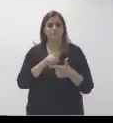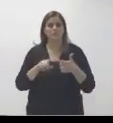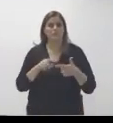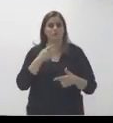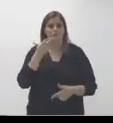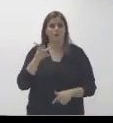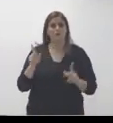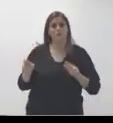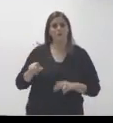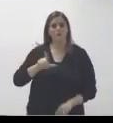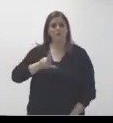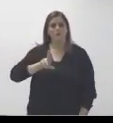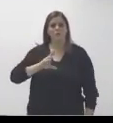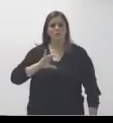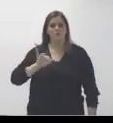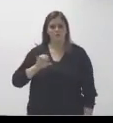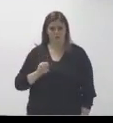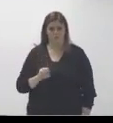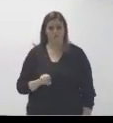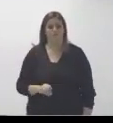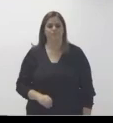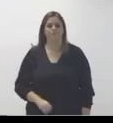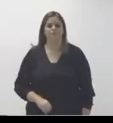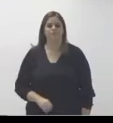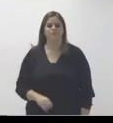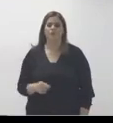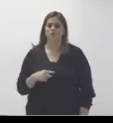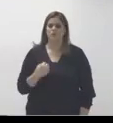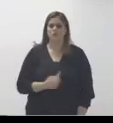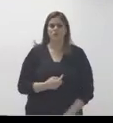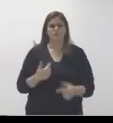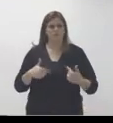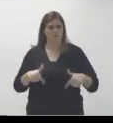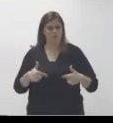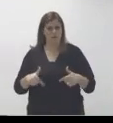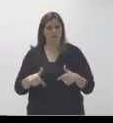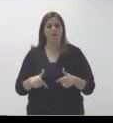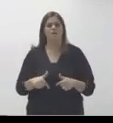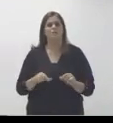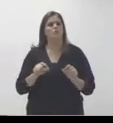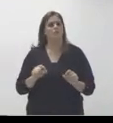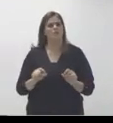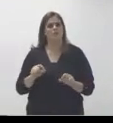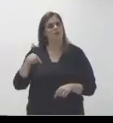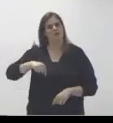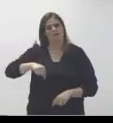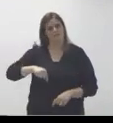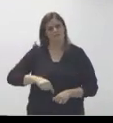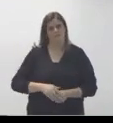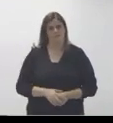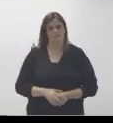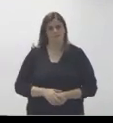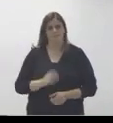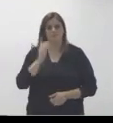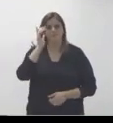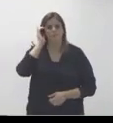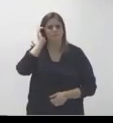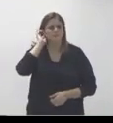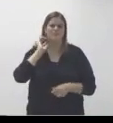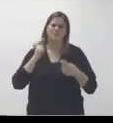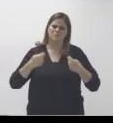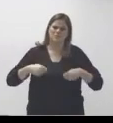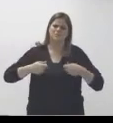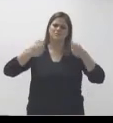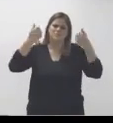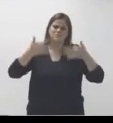que nós temos aqui um trabalho exatamente é de desconstruir algumas certezas que foram